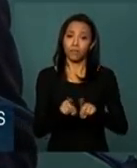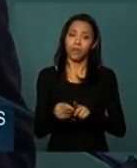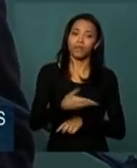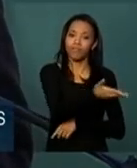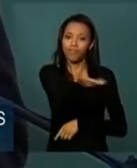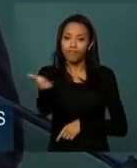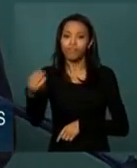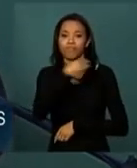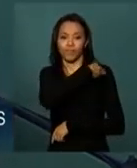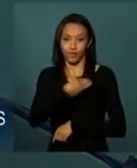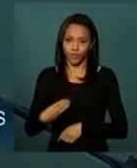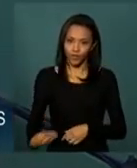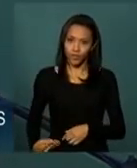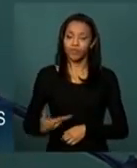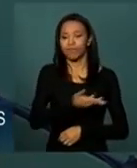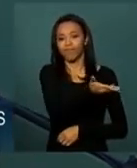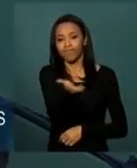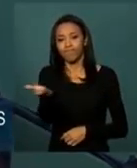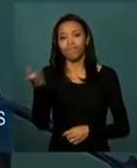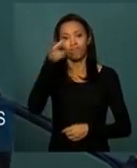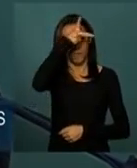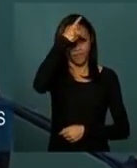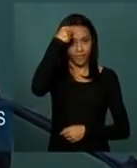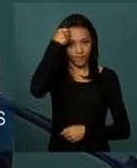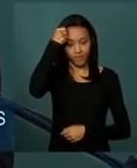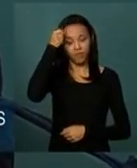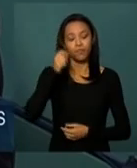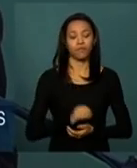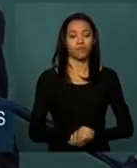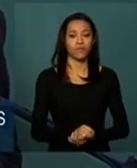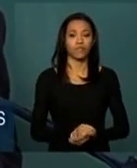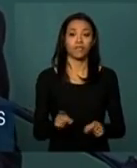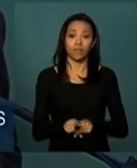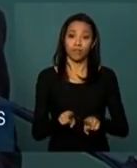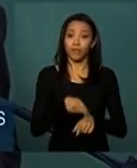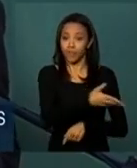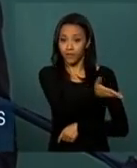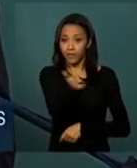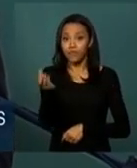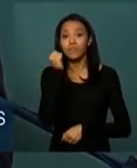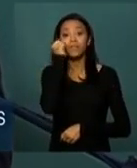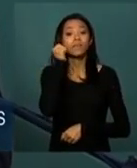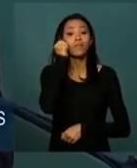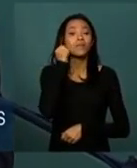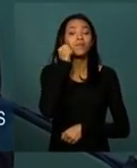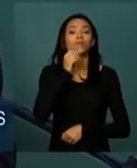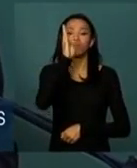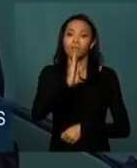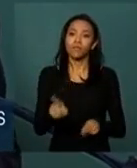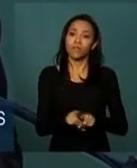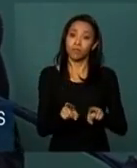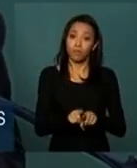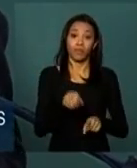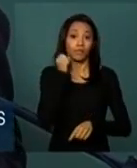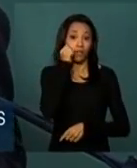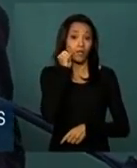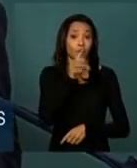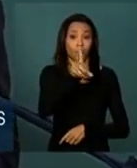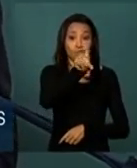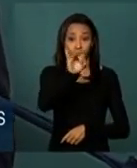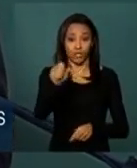ministros, senhores prefeitos, senhores senadores da República, senador Wellington Dias, senador